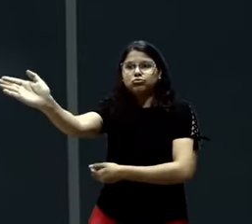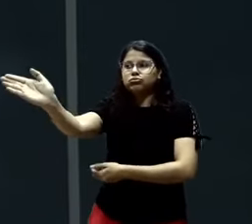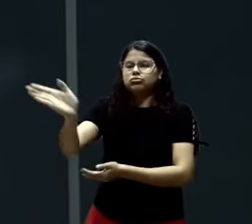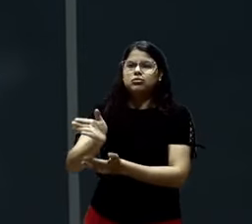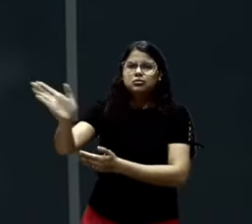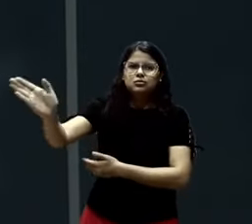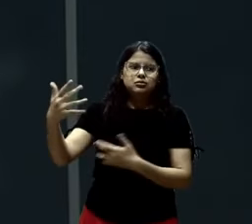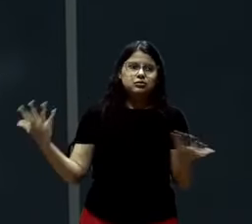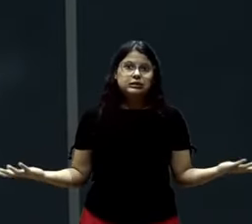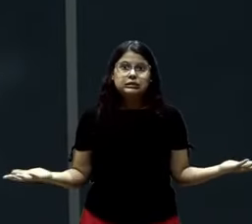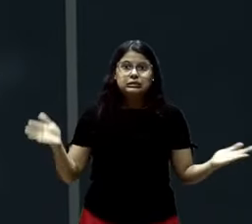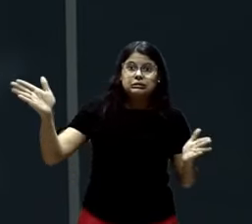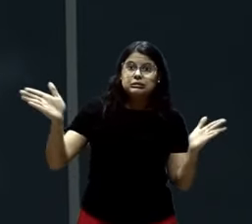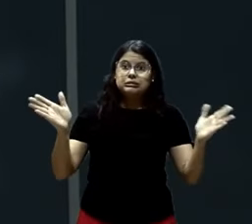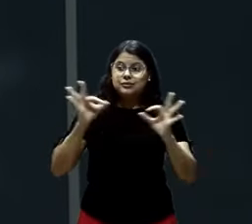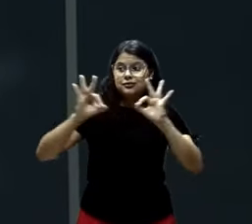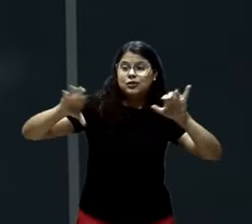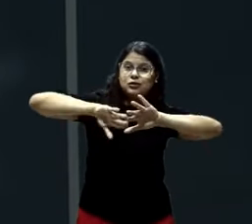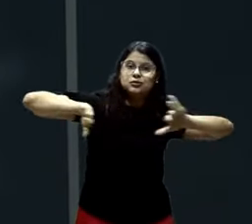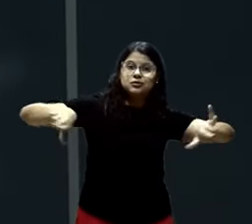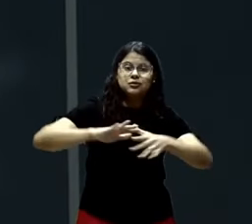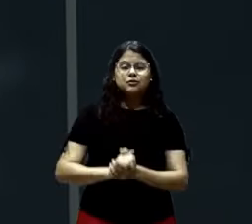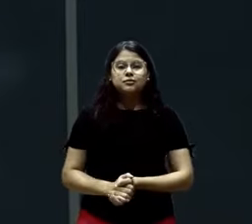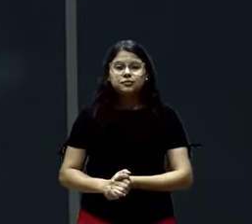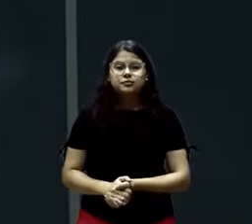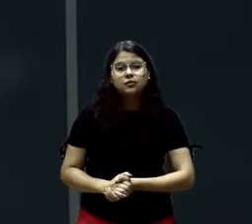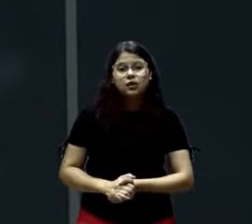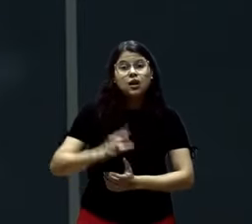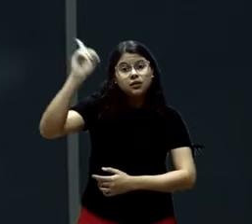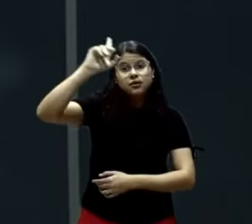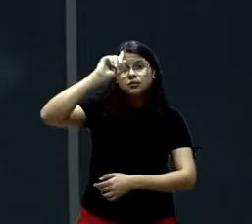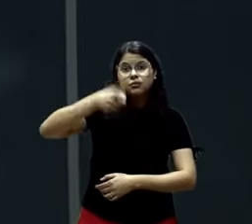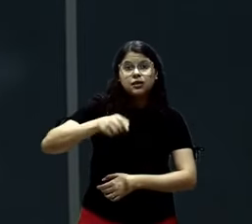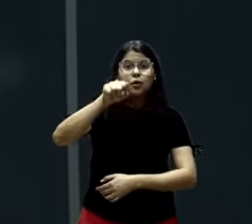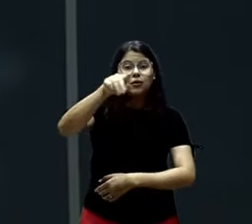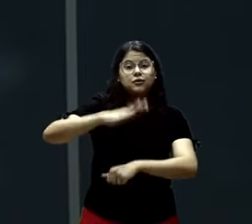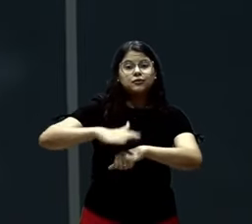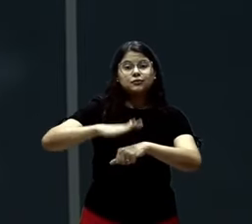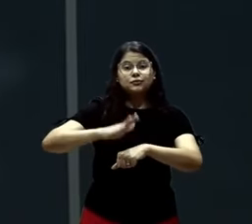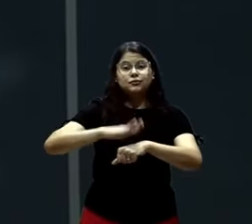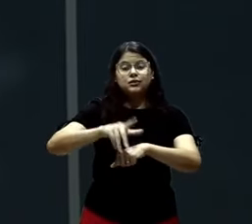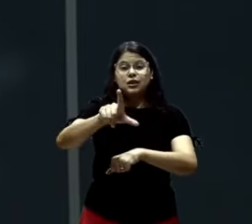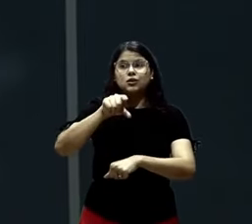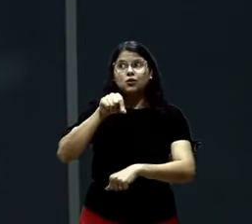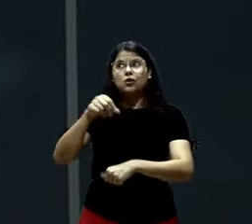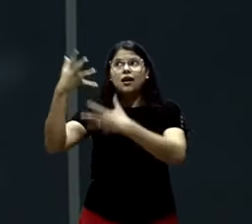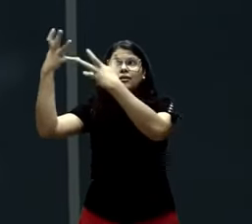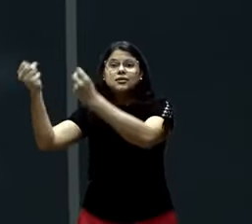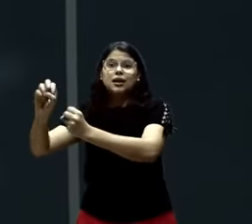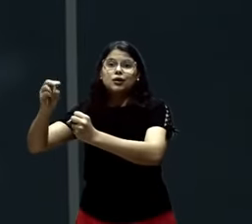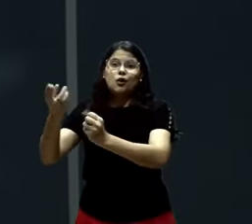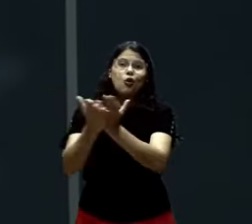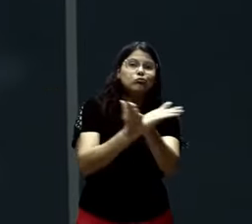Por isso que eu disse, você tem a liberdade de querer ou não aceitar a vontade